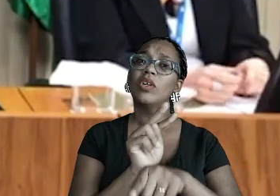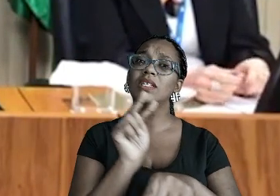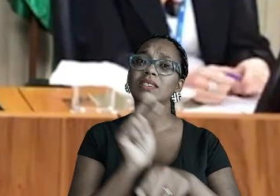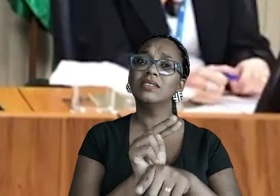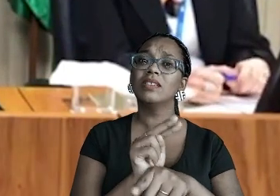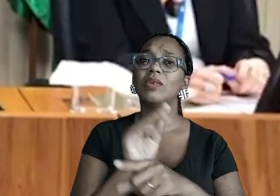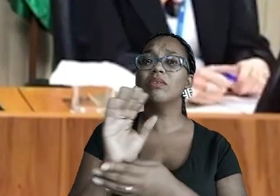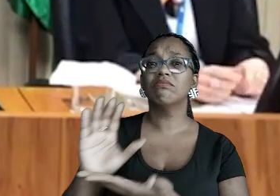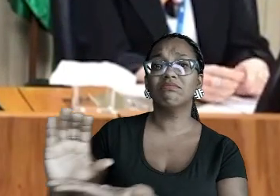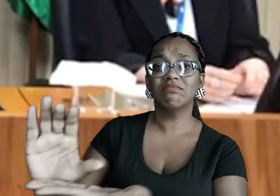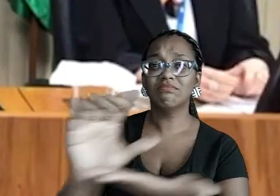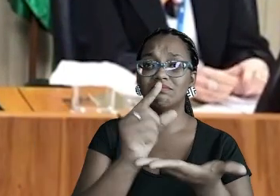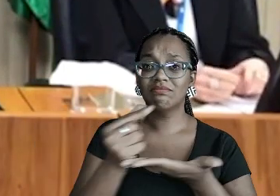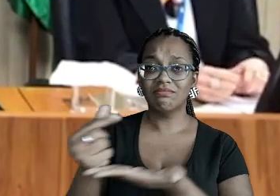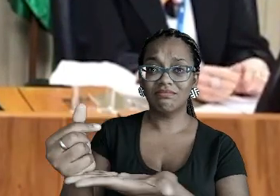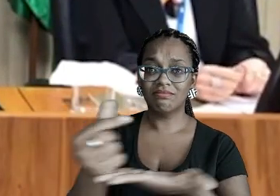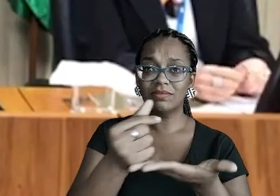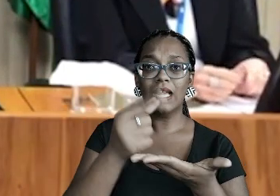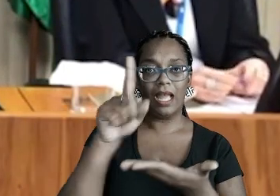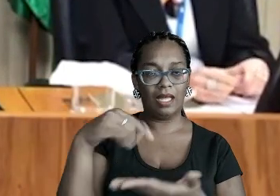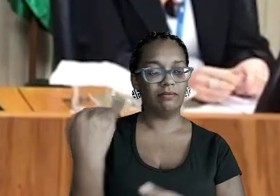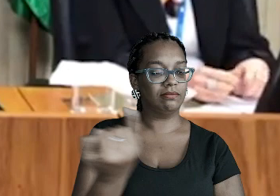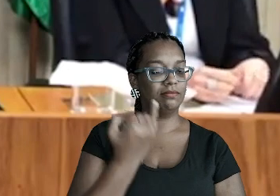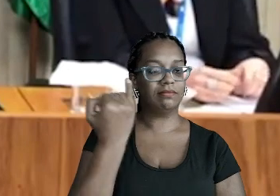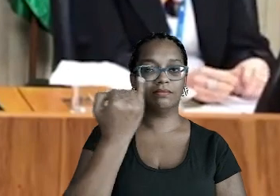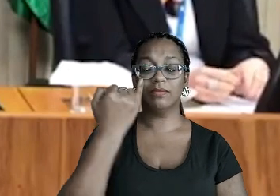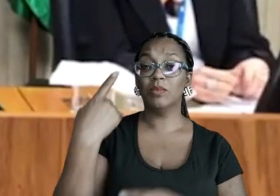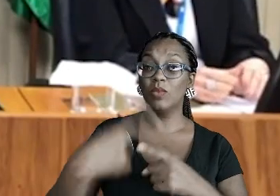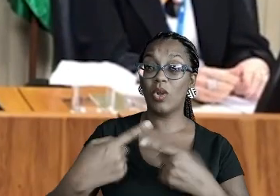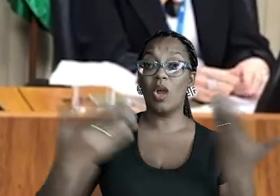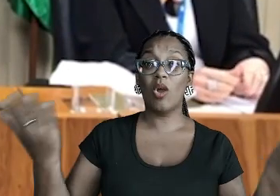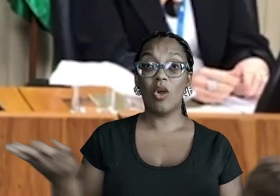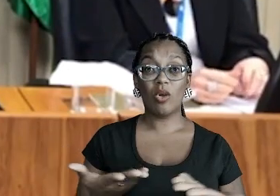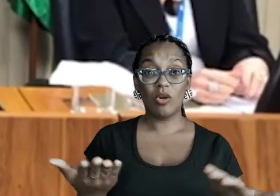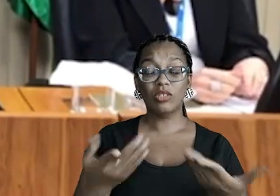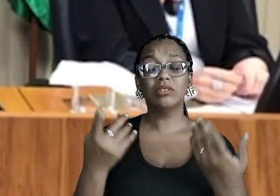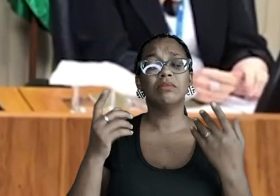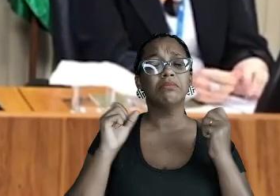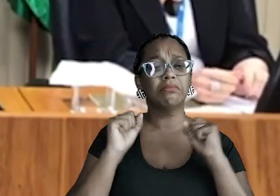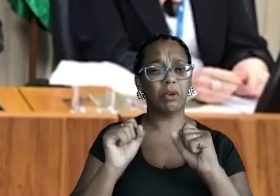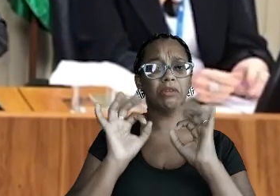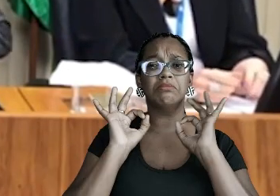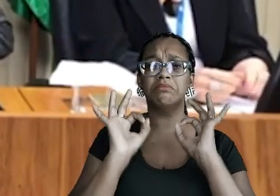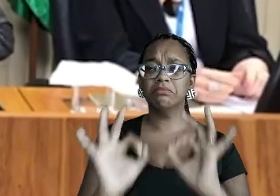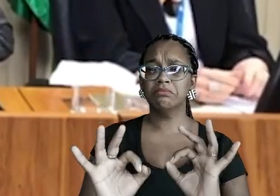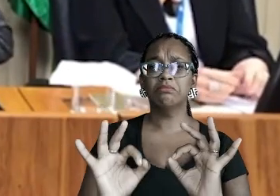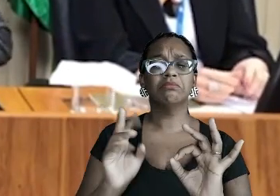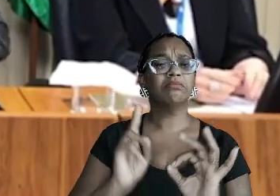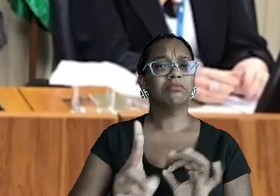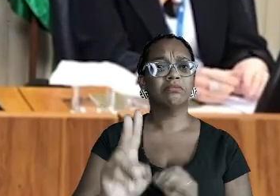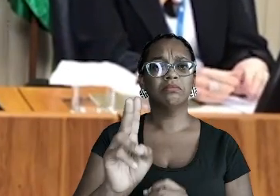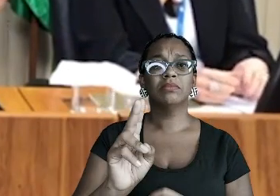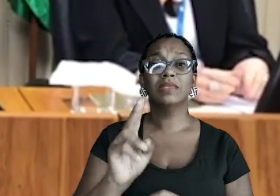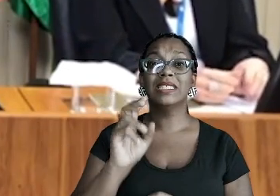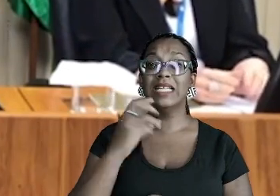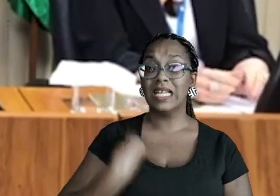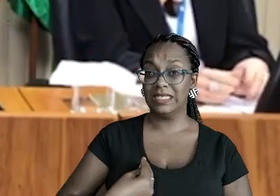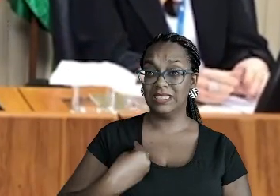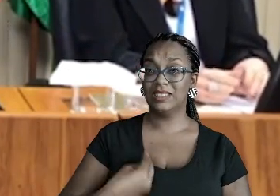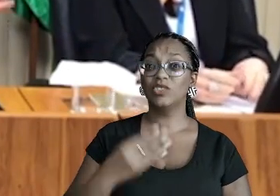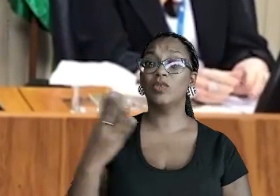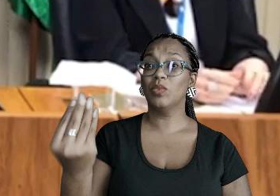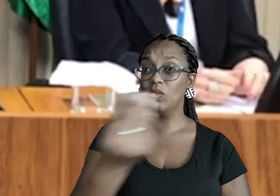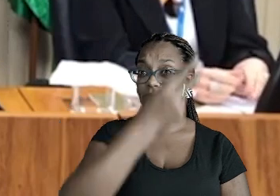ao mercado de capitais é fundamental porque hoje podemos afirmar sem receber existe